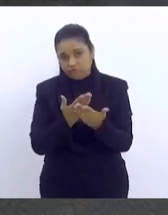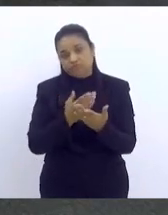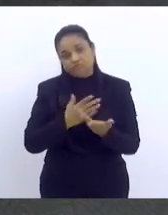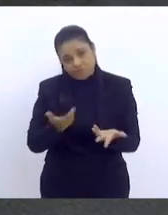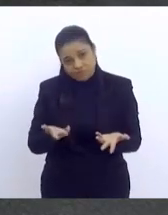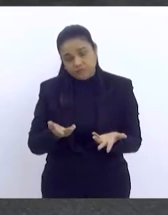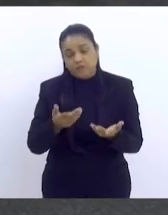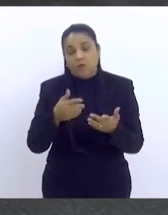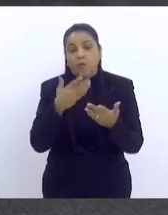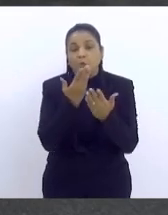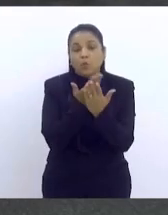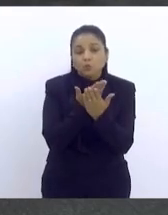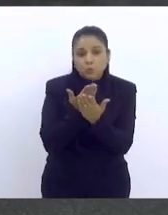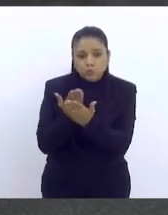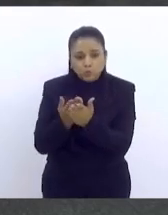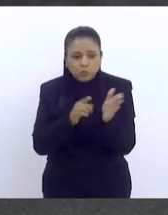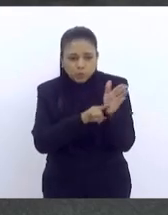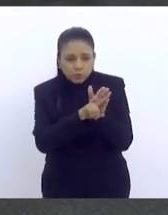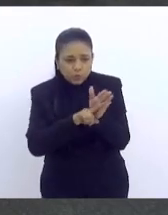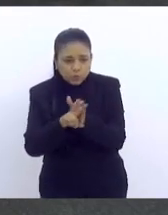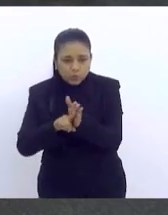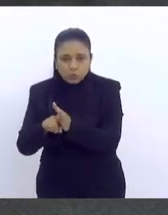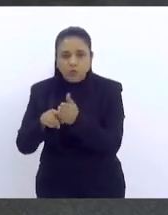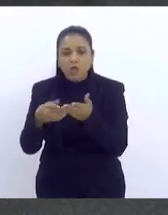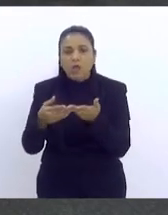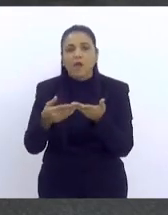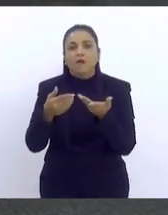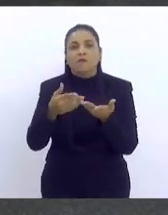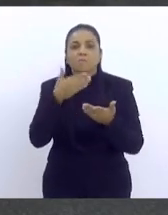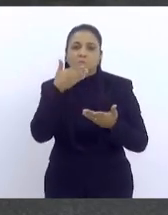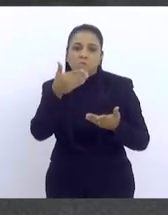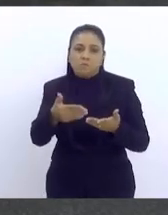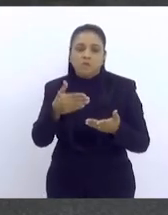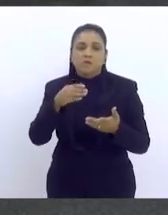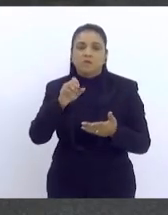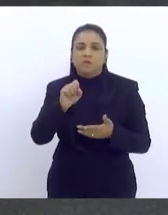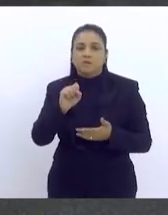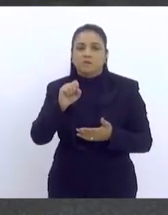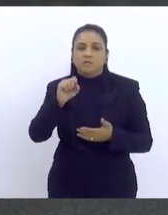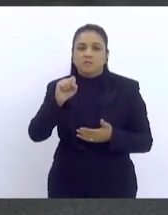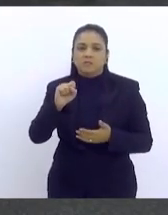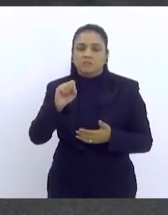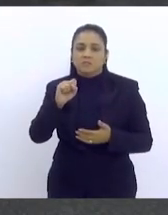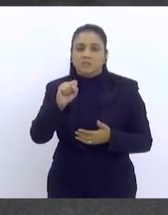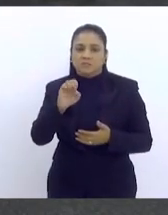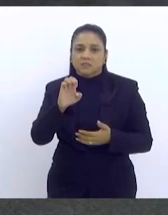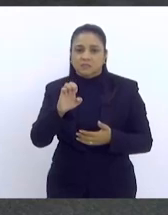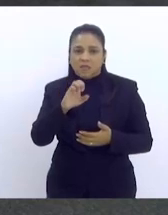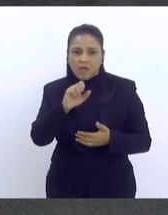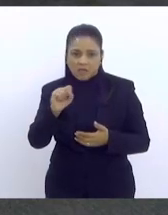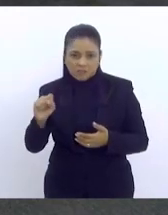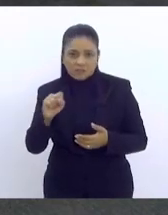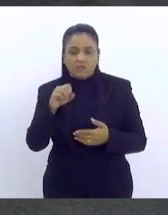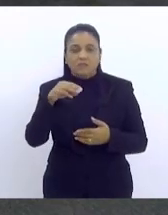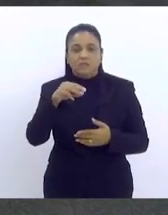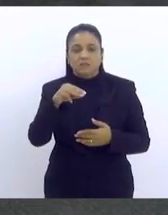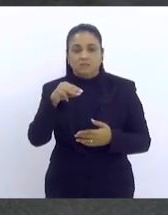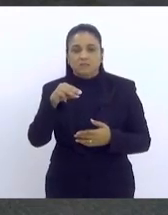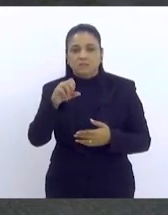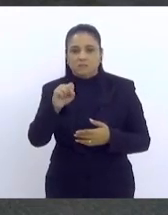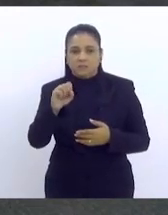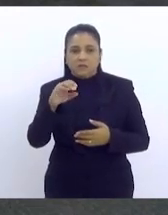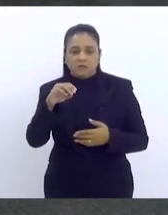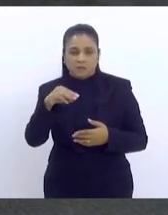um estudo encomendado pelo Sesi Senai que é o serviço social da indústria serviço Nacional de aprendizagem